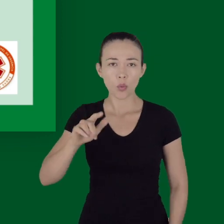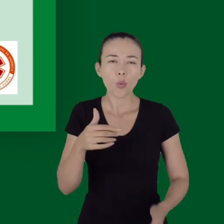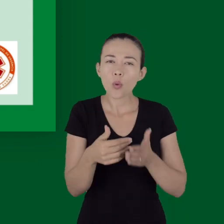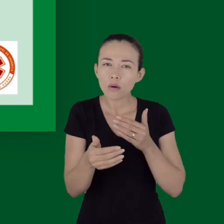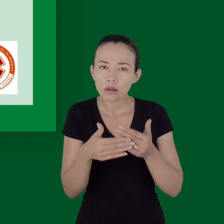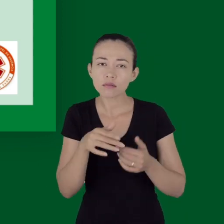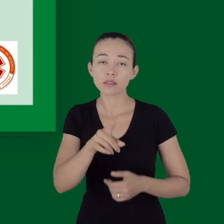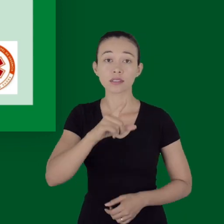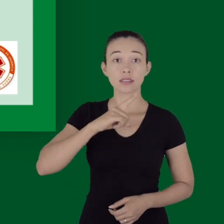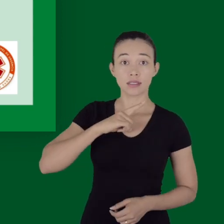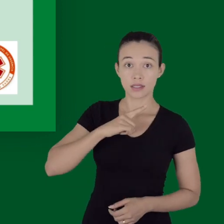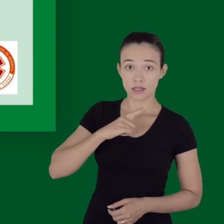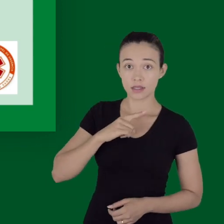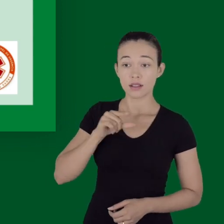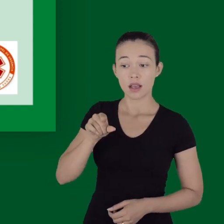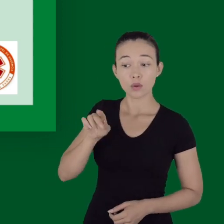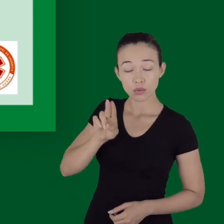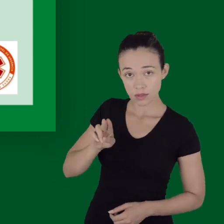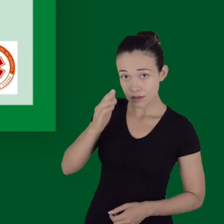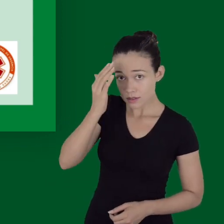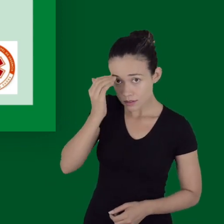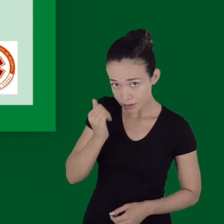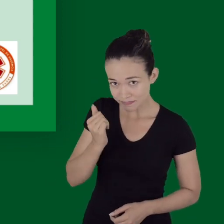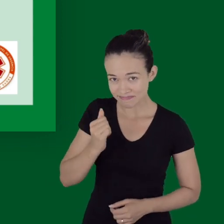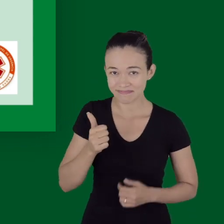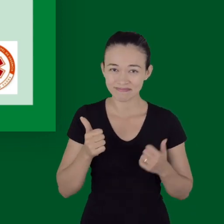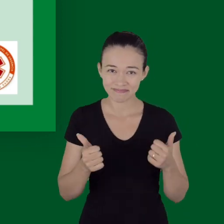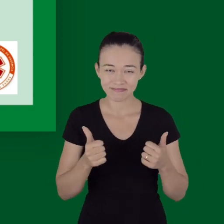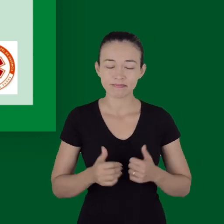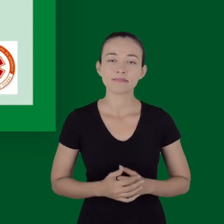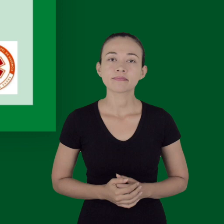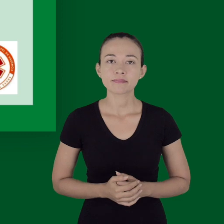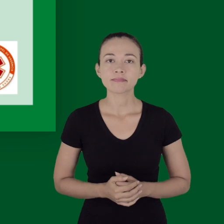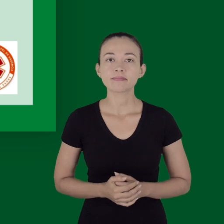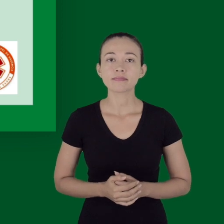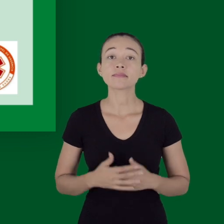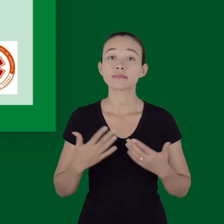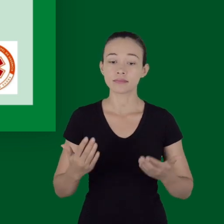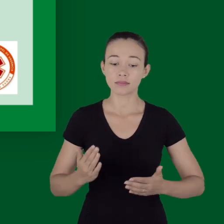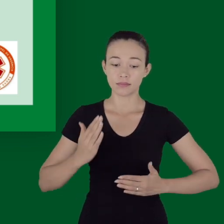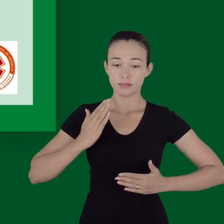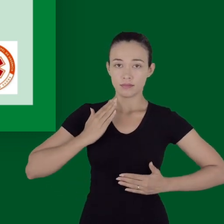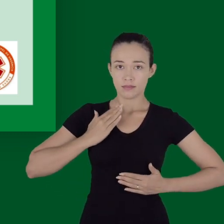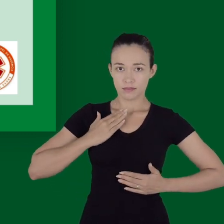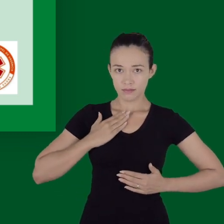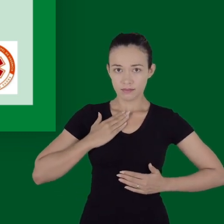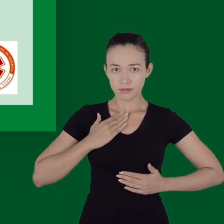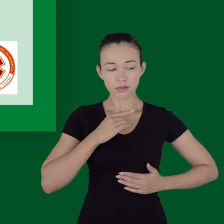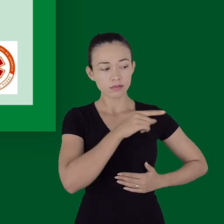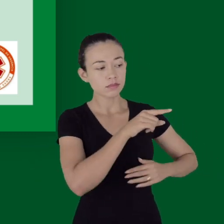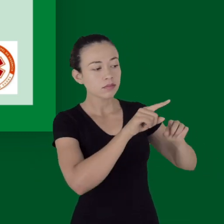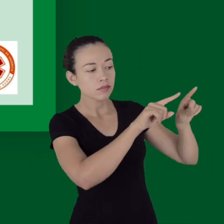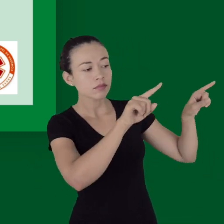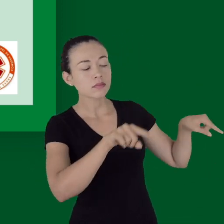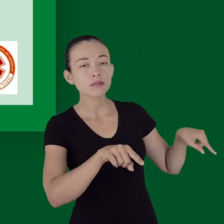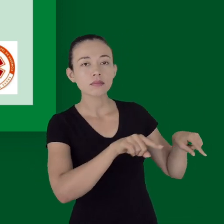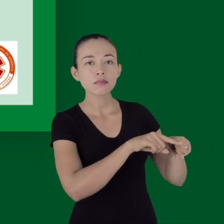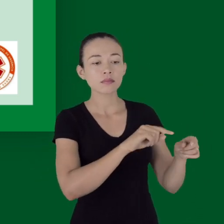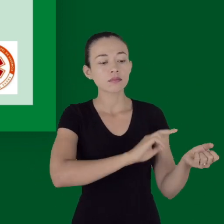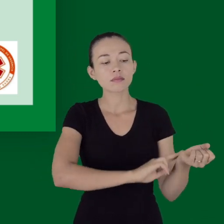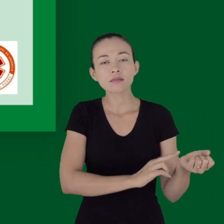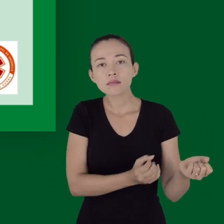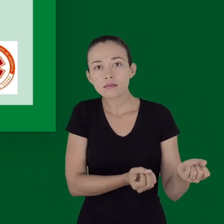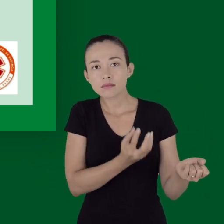e saiba utilizá-la. Iniciando a estimulação, sempre O marca-passo ele aparece o ritmo